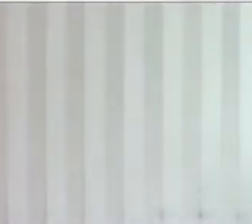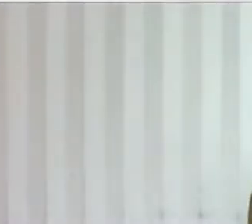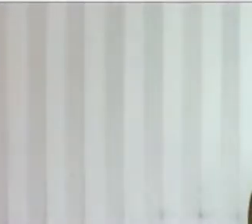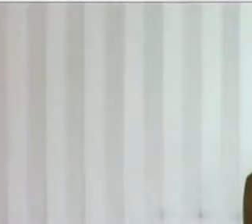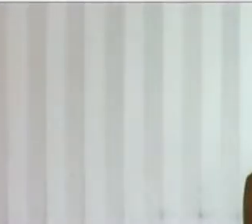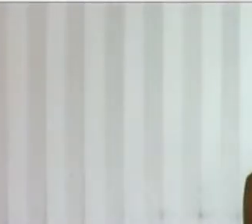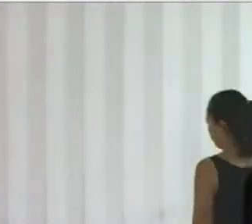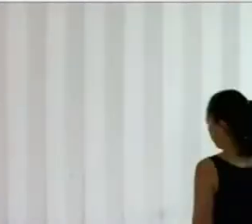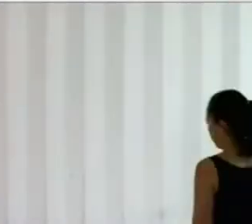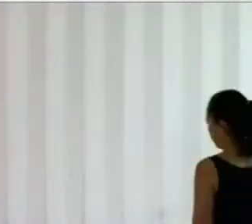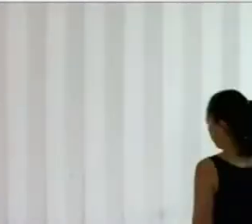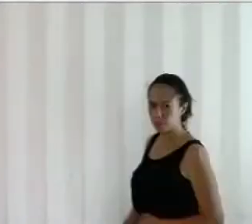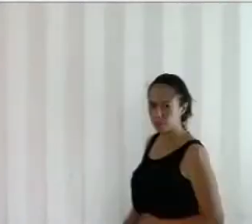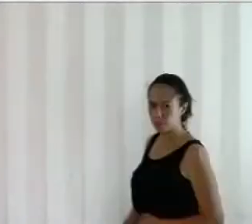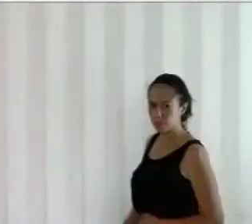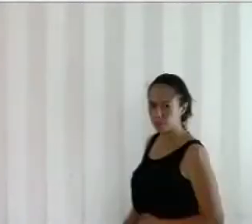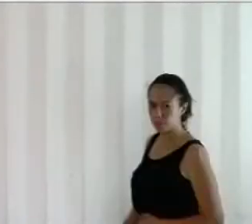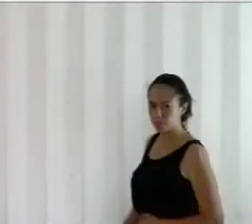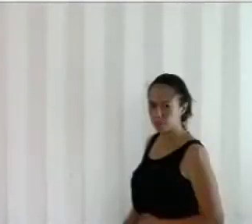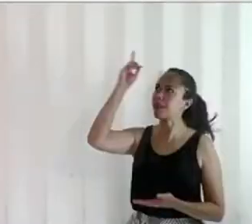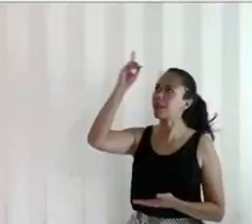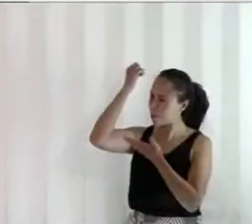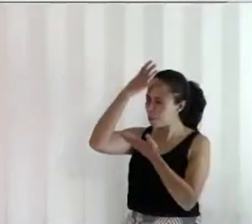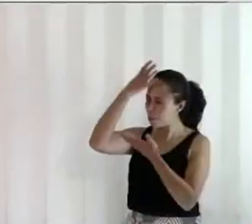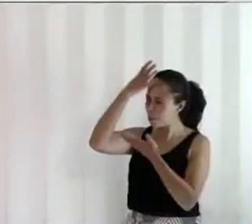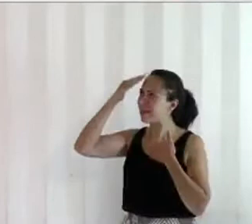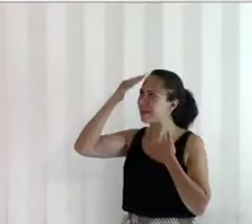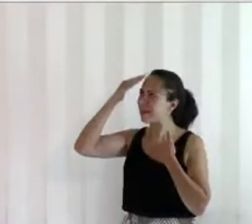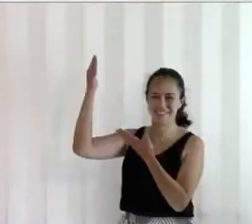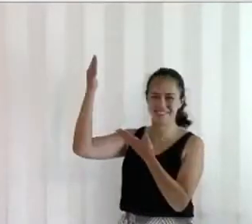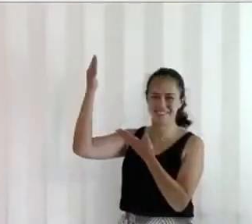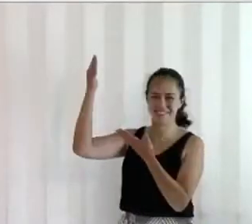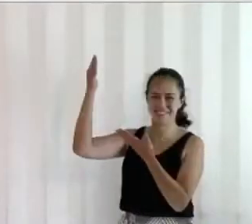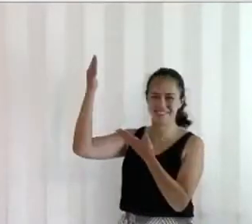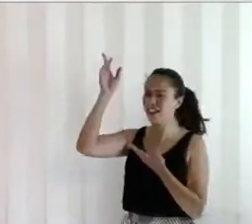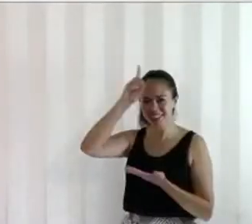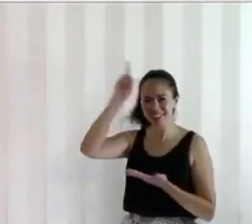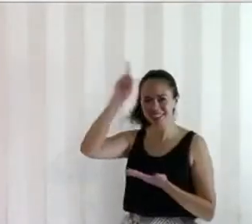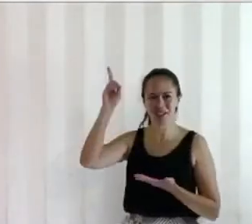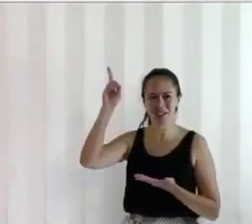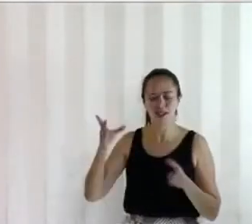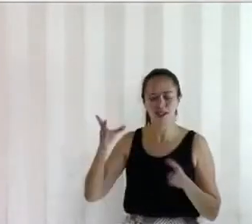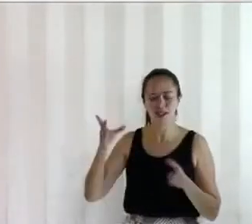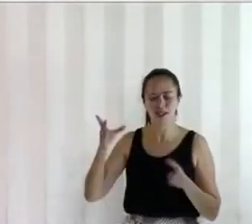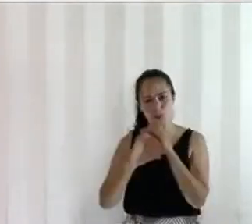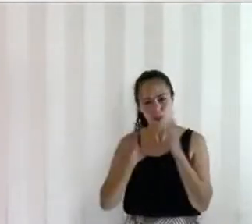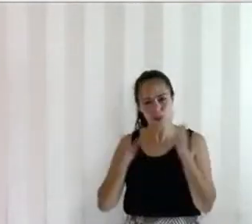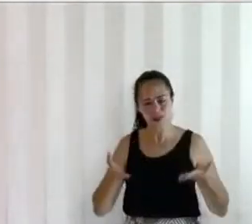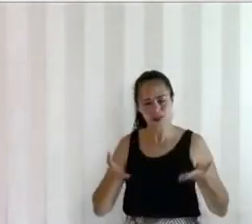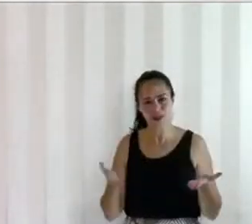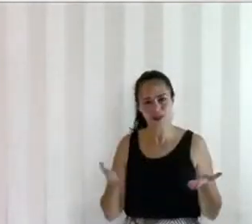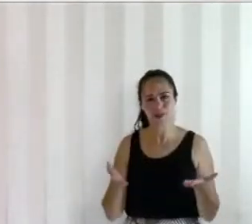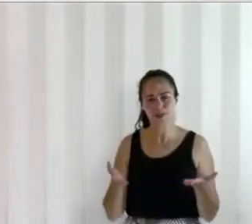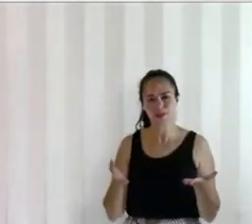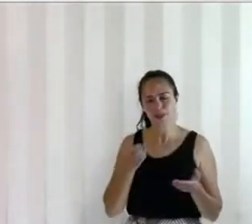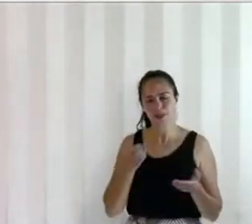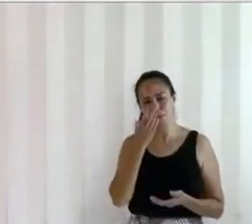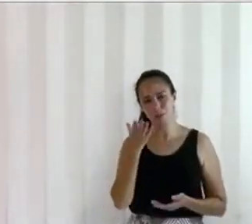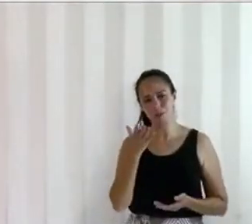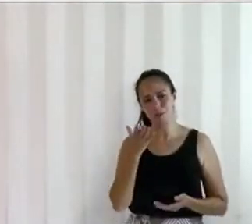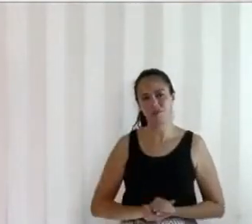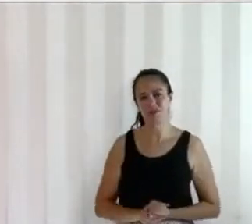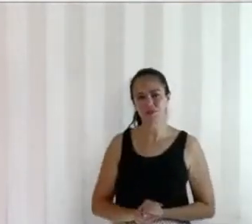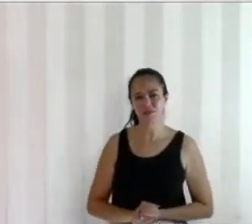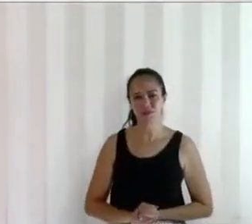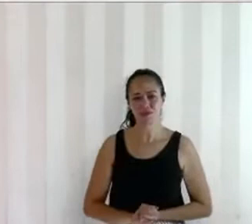Graças a Deus por mais um culto, privilégio para nós, expositores da palavra, os nossos